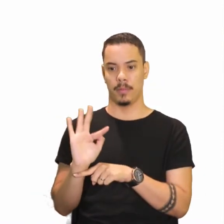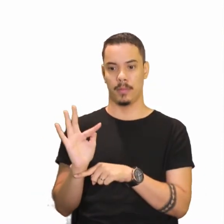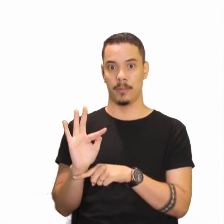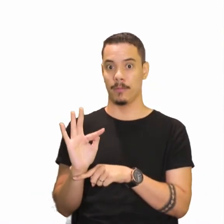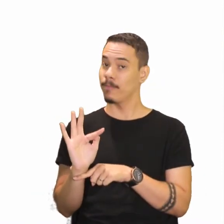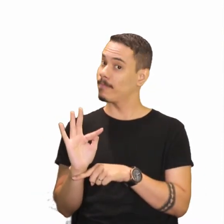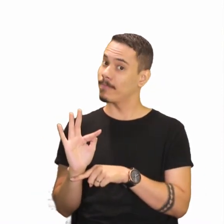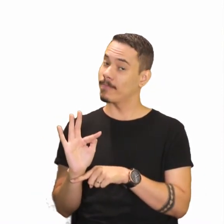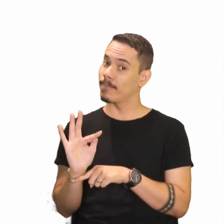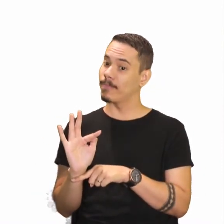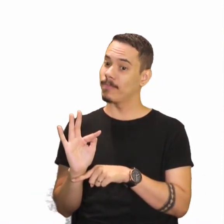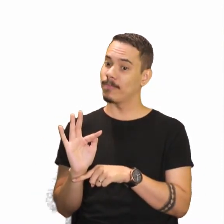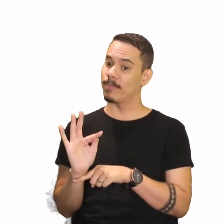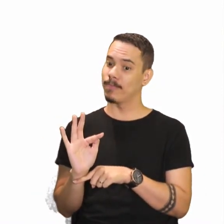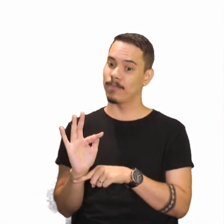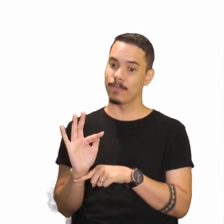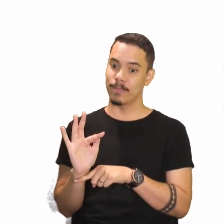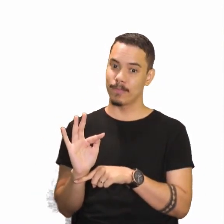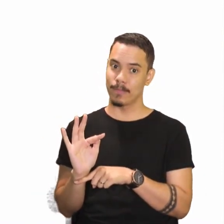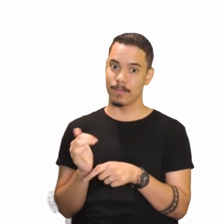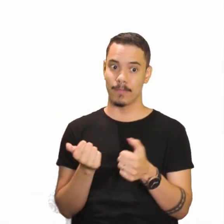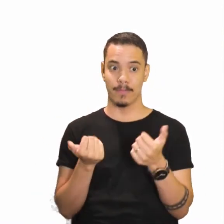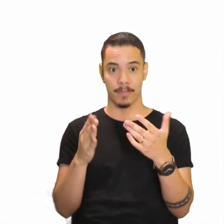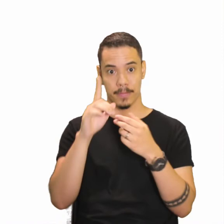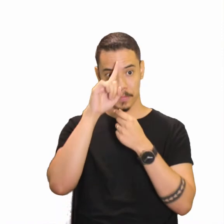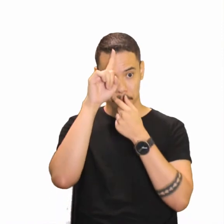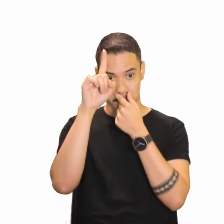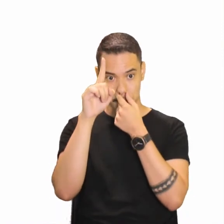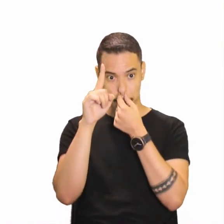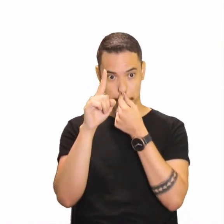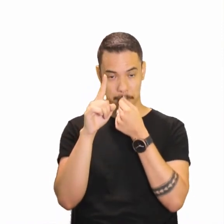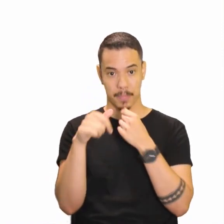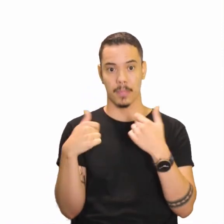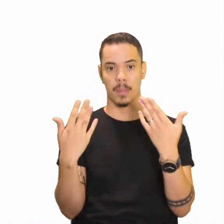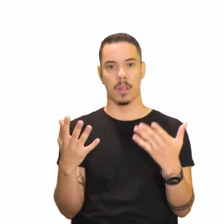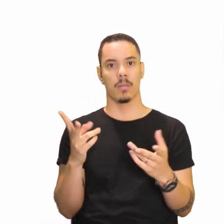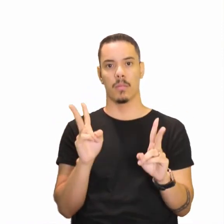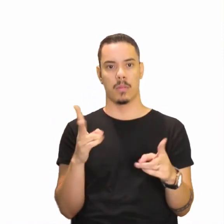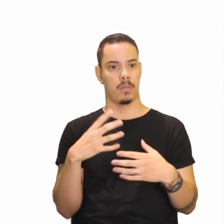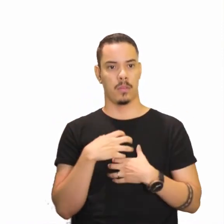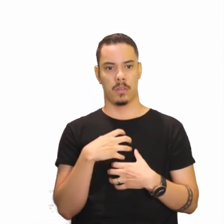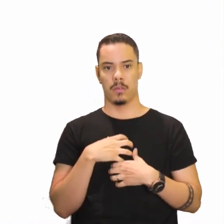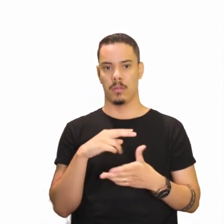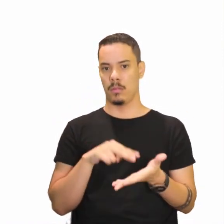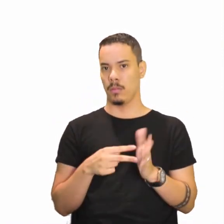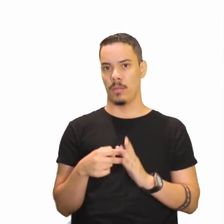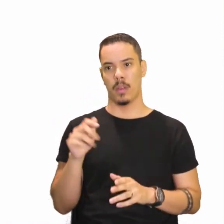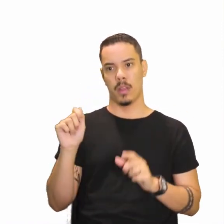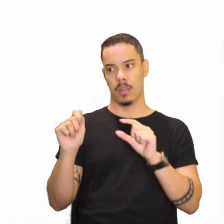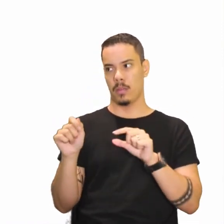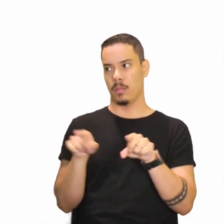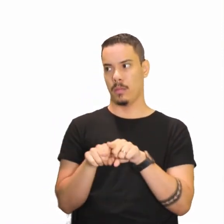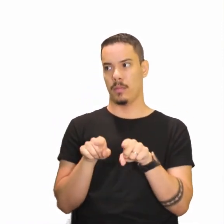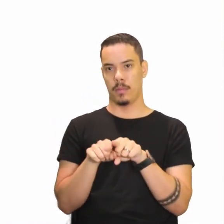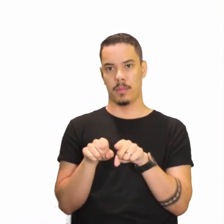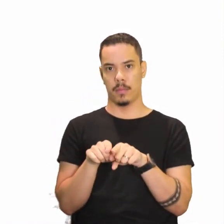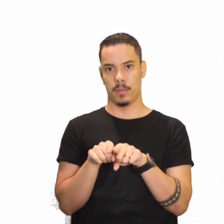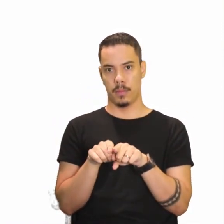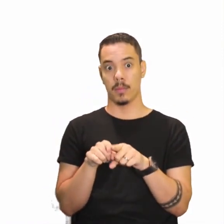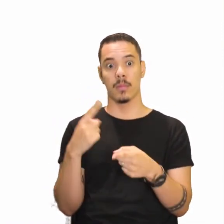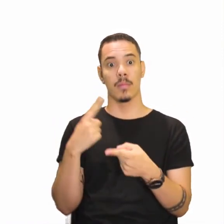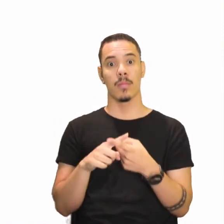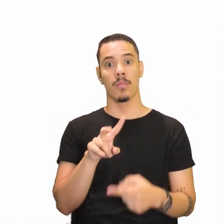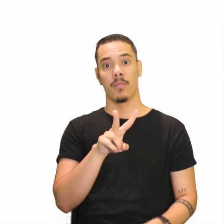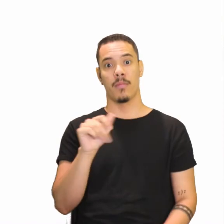E aí, amado? Tá dando ideia? Não tá qual o mesmo sentido? Vai ser o azinho também, tá bom? Que ainda